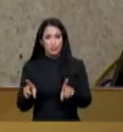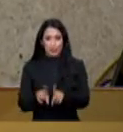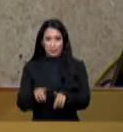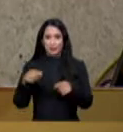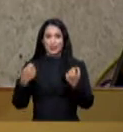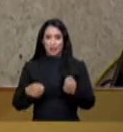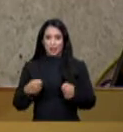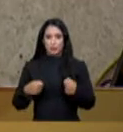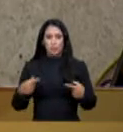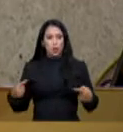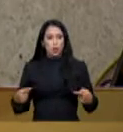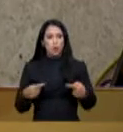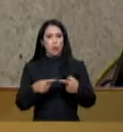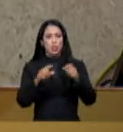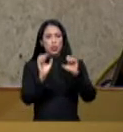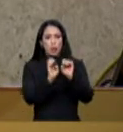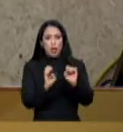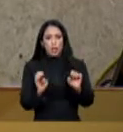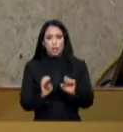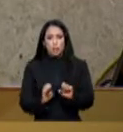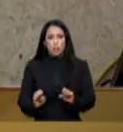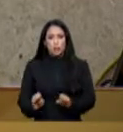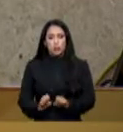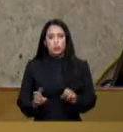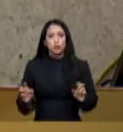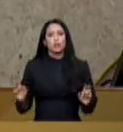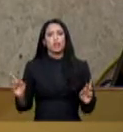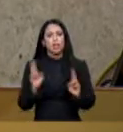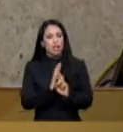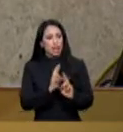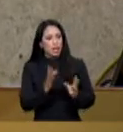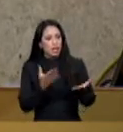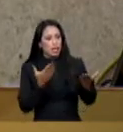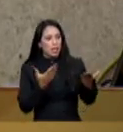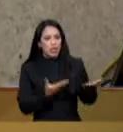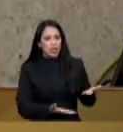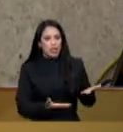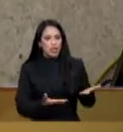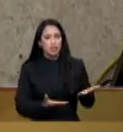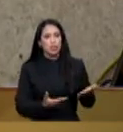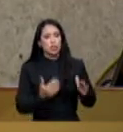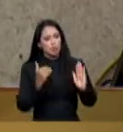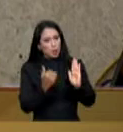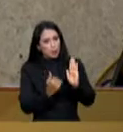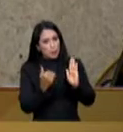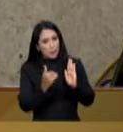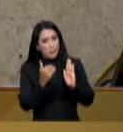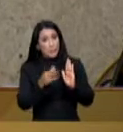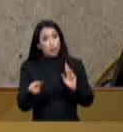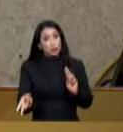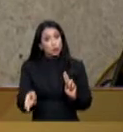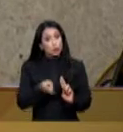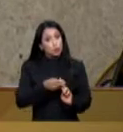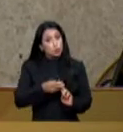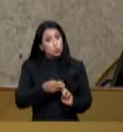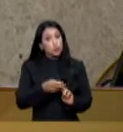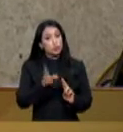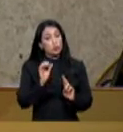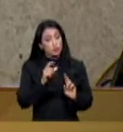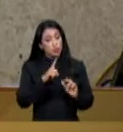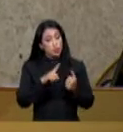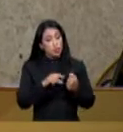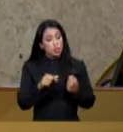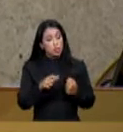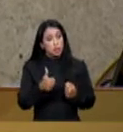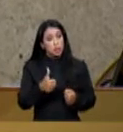precisam ser compatíveis com a estrutura de rede regionalizada e hierarquizada do SUS, como prescreve o